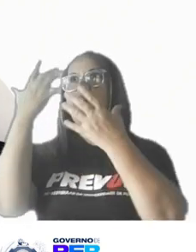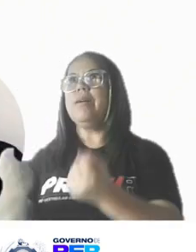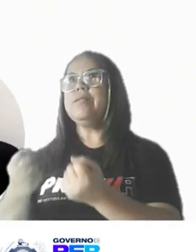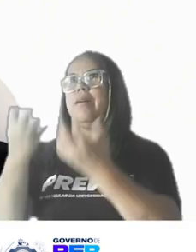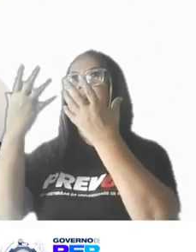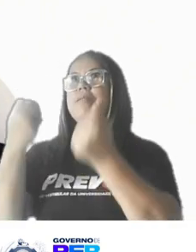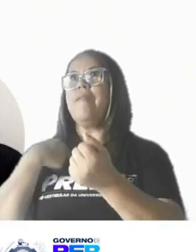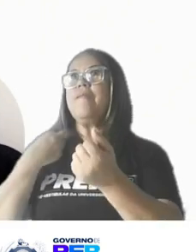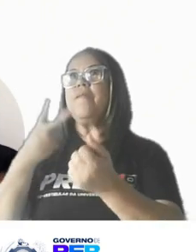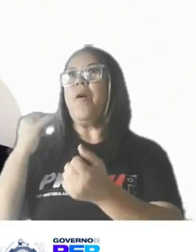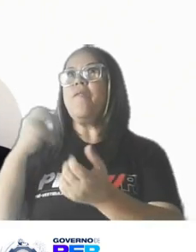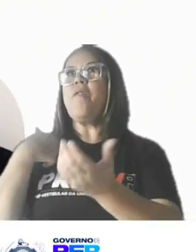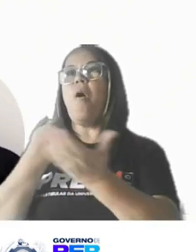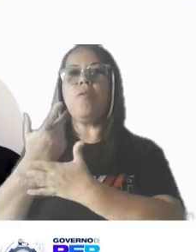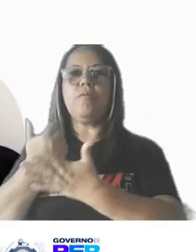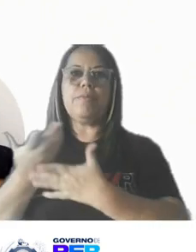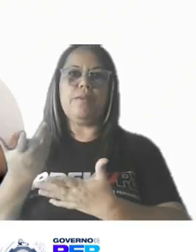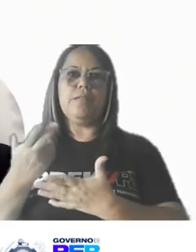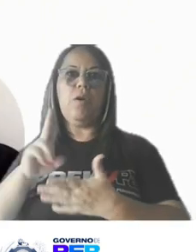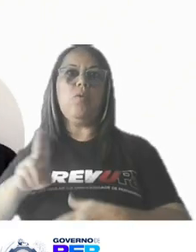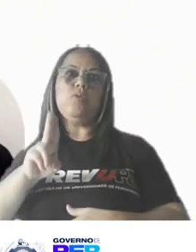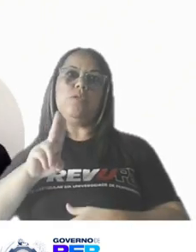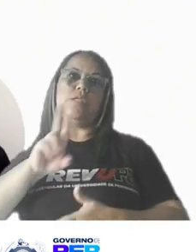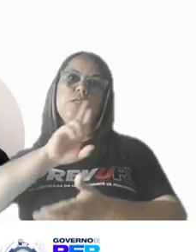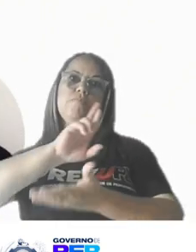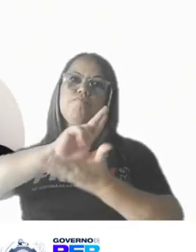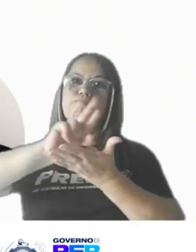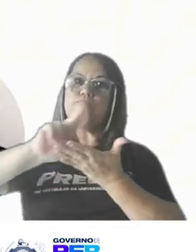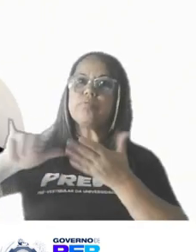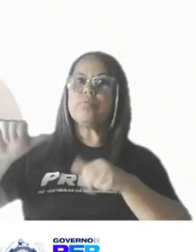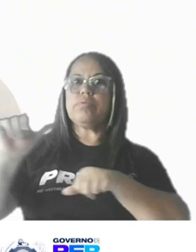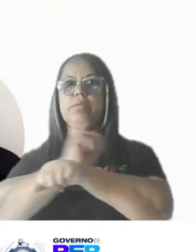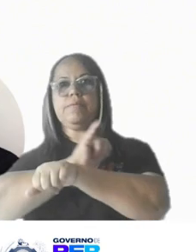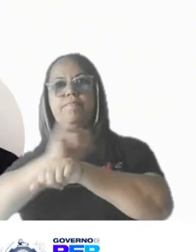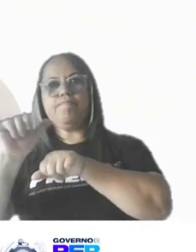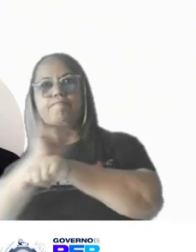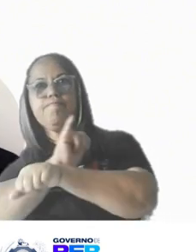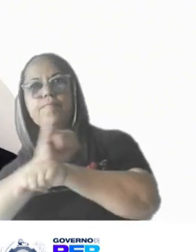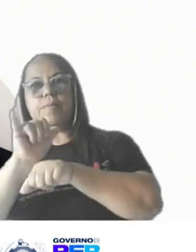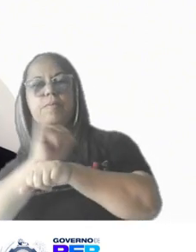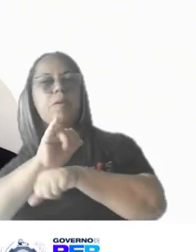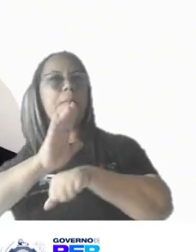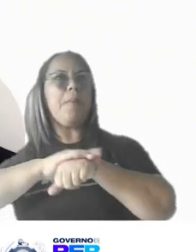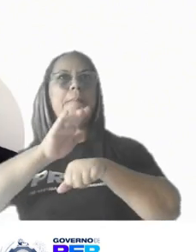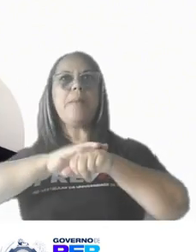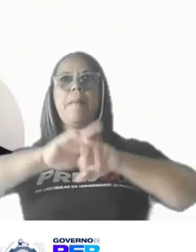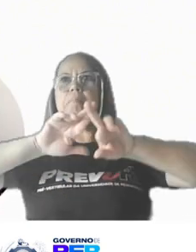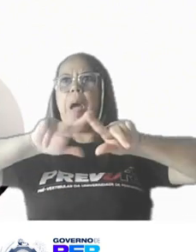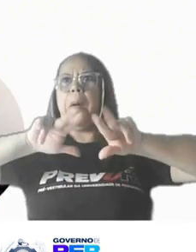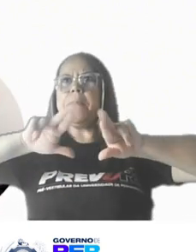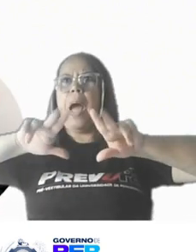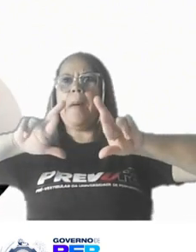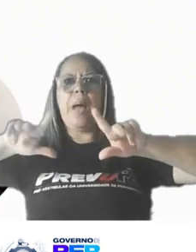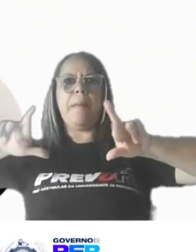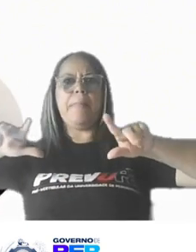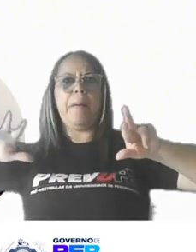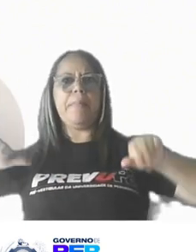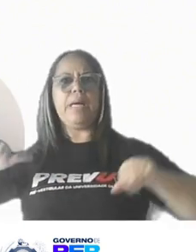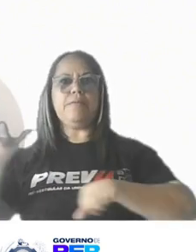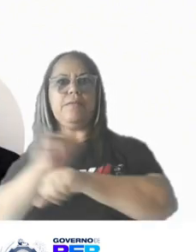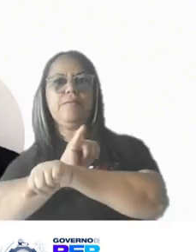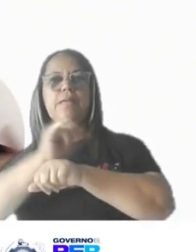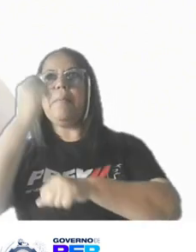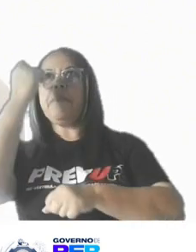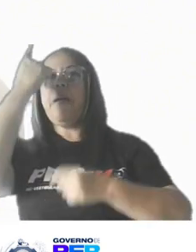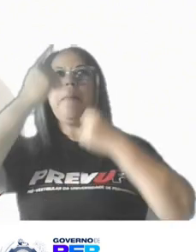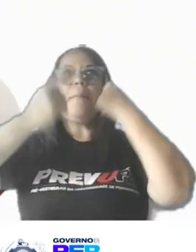o leitor usando vários tipos de estratégias. Quanto mais diversificadas forem essas estratégias,